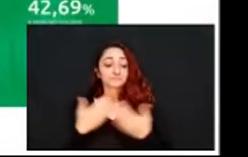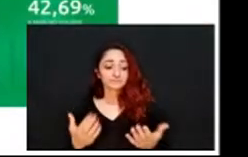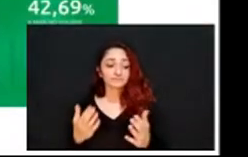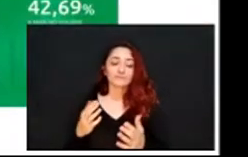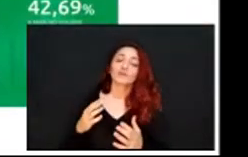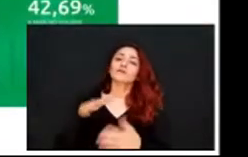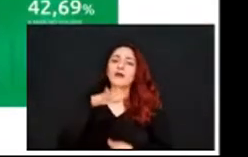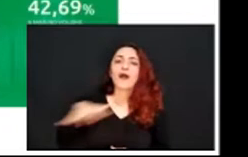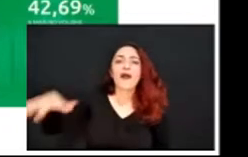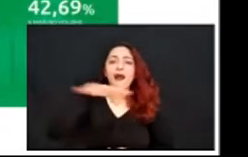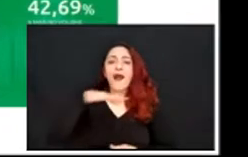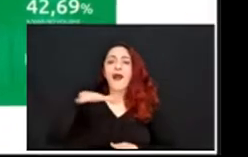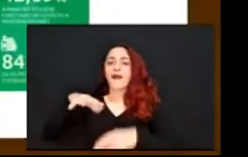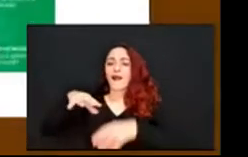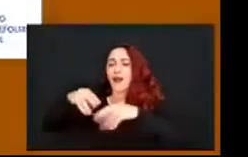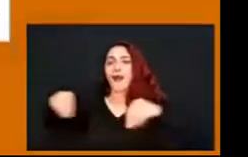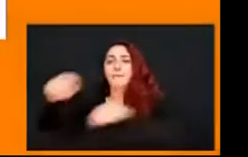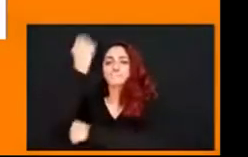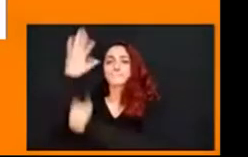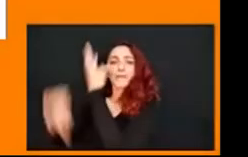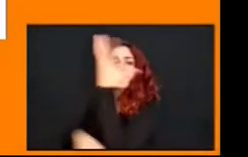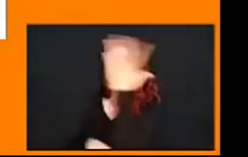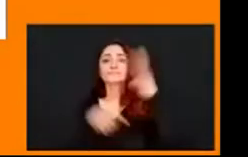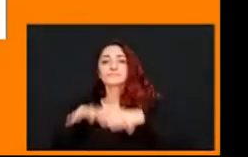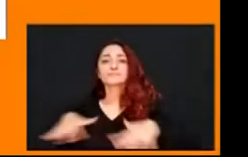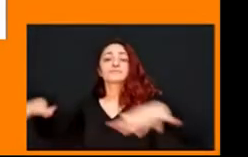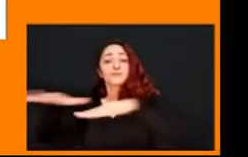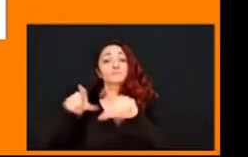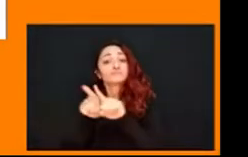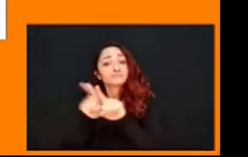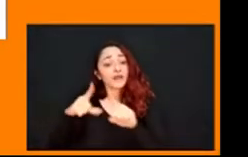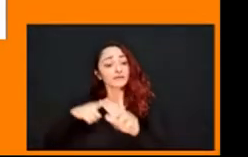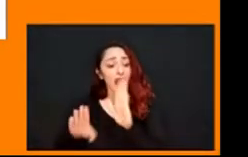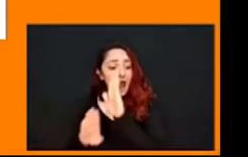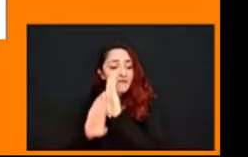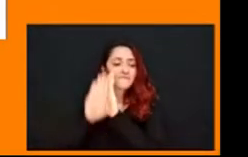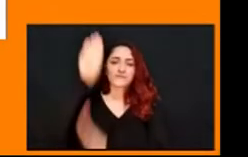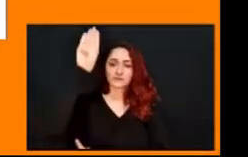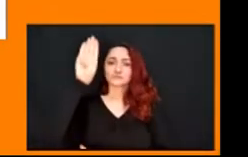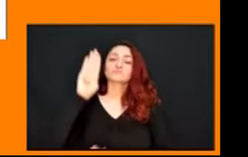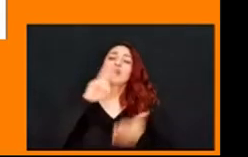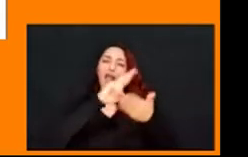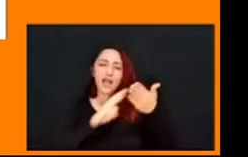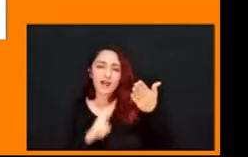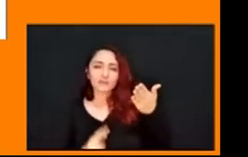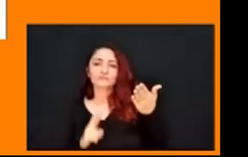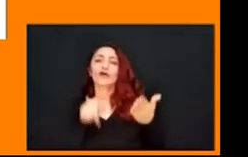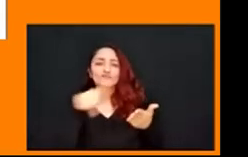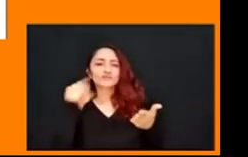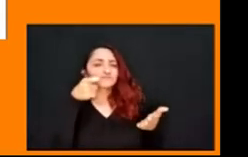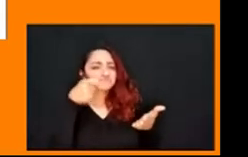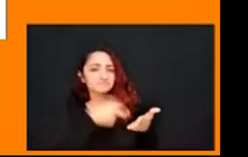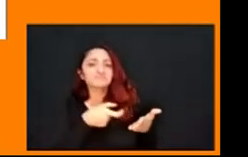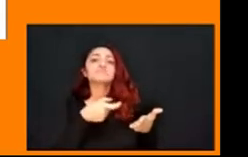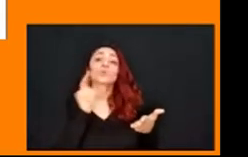todos os capítulos eles envolvem uma enormidade de avanços então no relatório vocês vão ver aqui o que eu tô colocando aqui